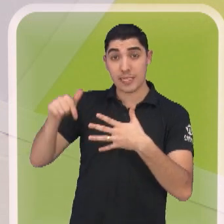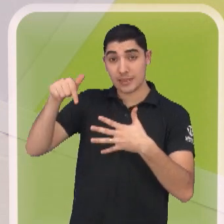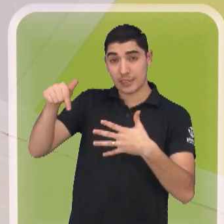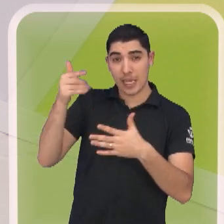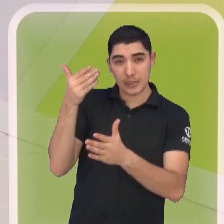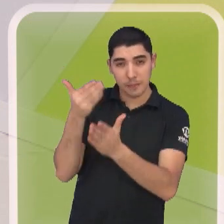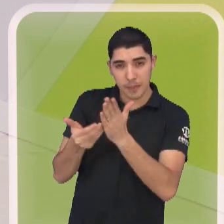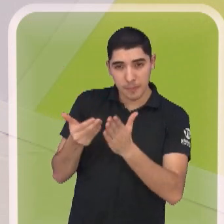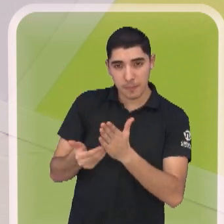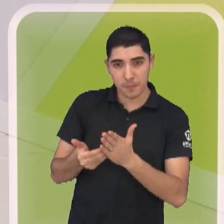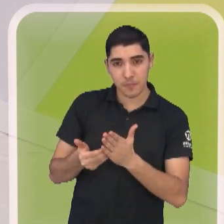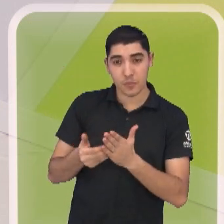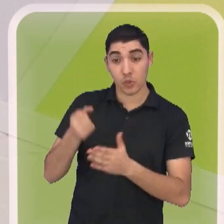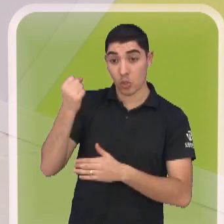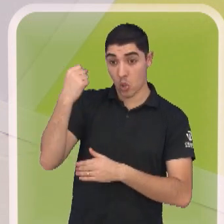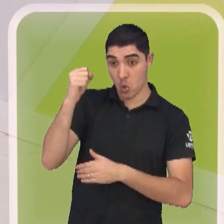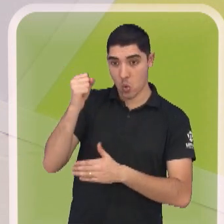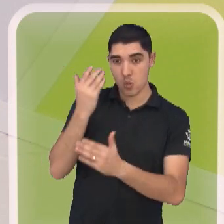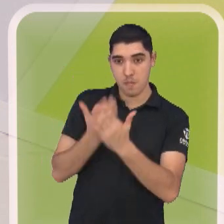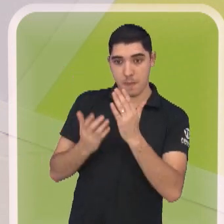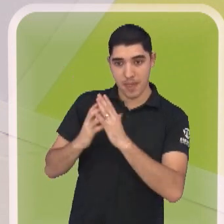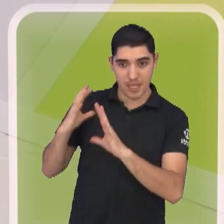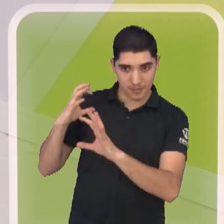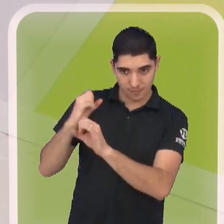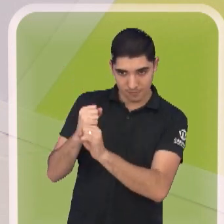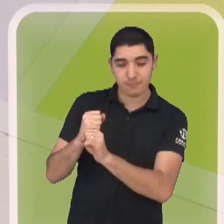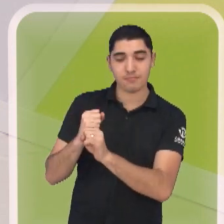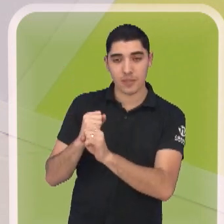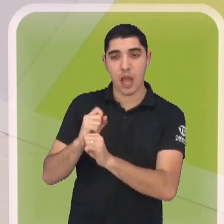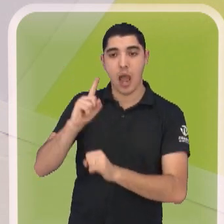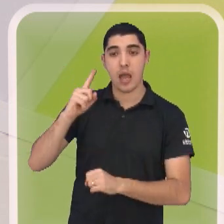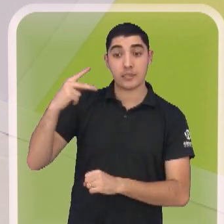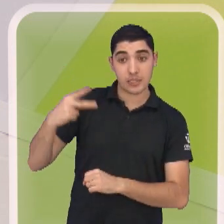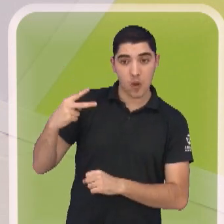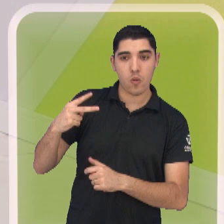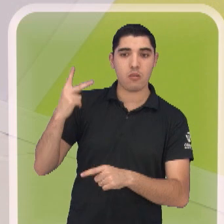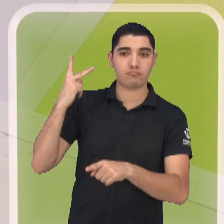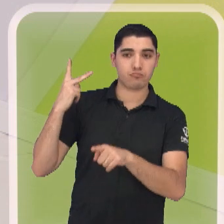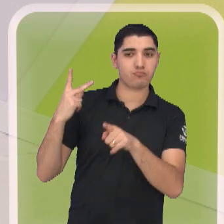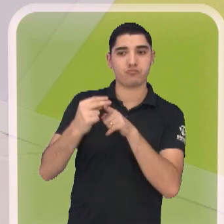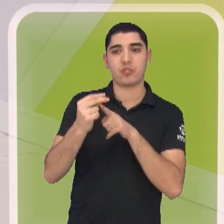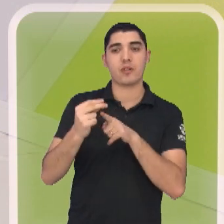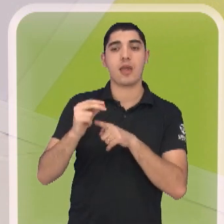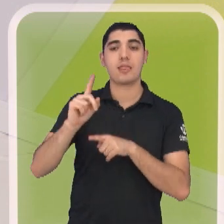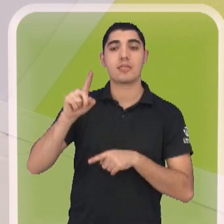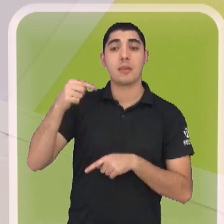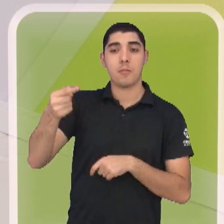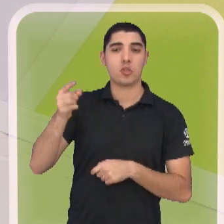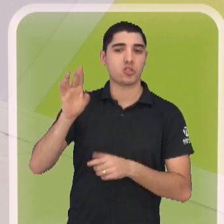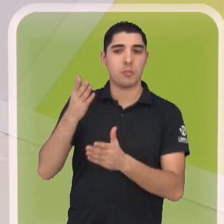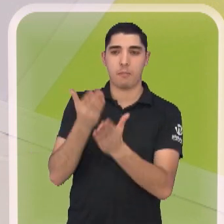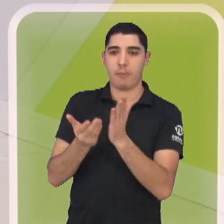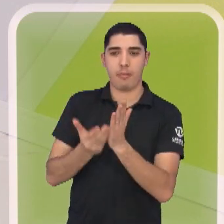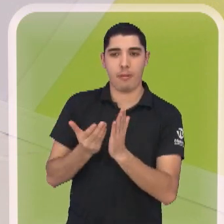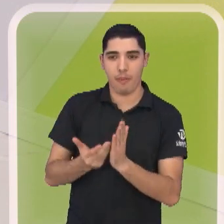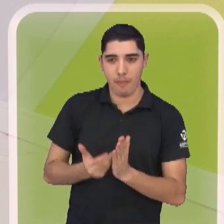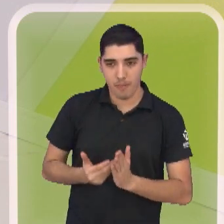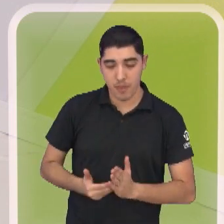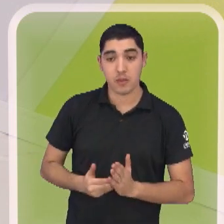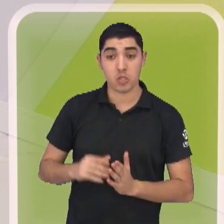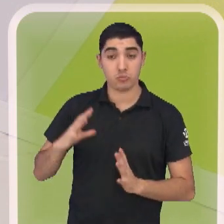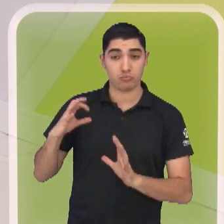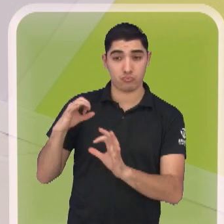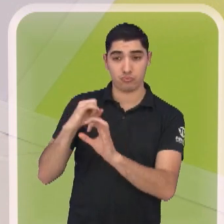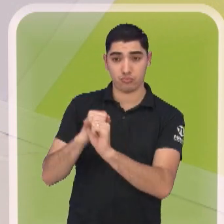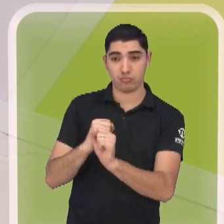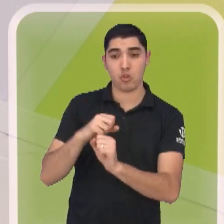ou melhor tem oito derrotas ele estranharam perdendo na segunda rodada eles ganharam um jogo Depois só derrotas eles têm nove no